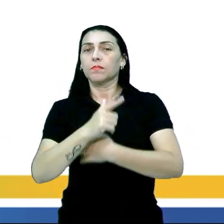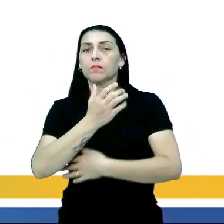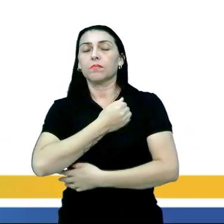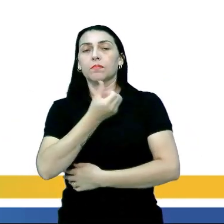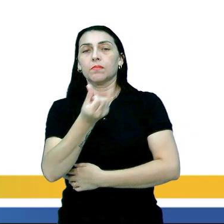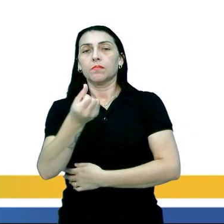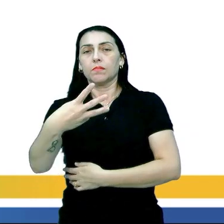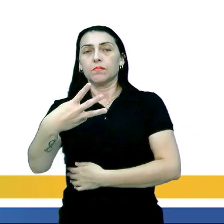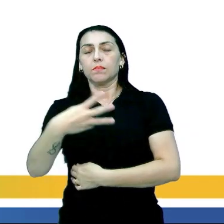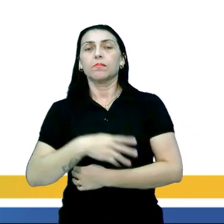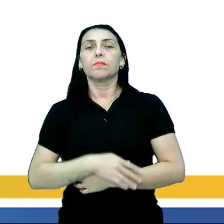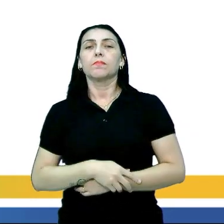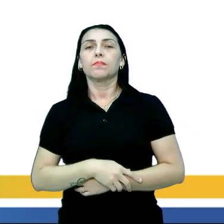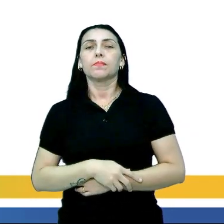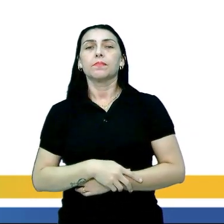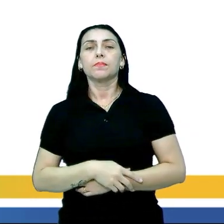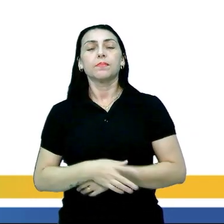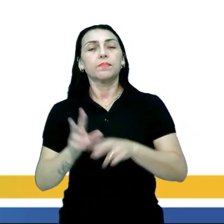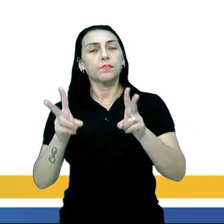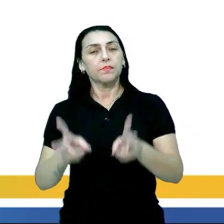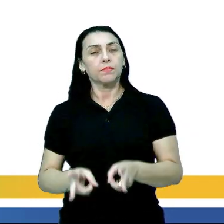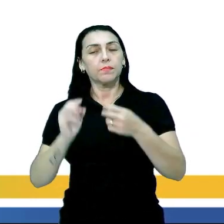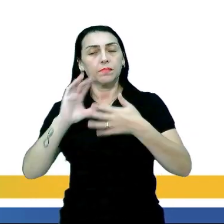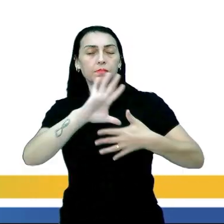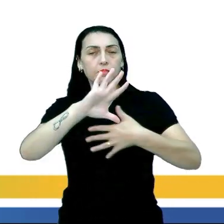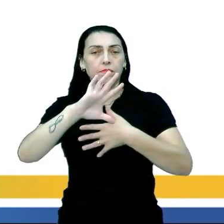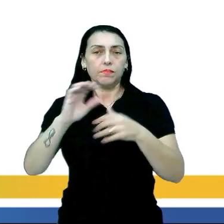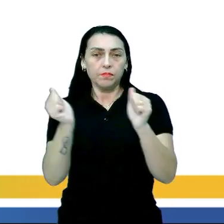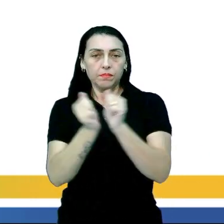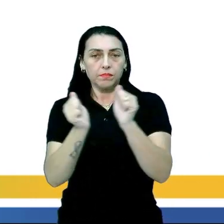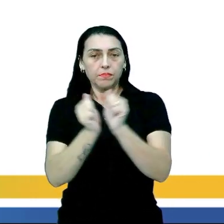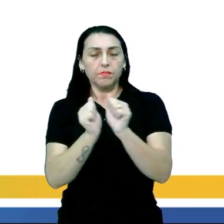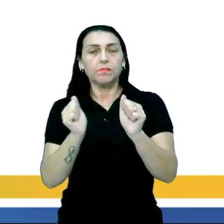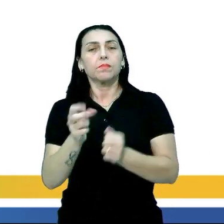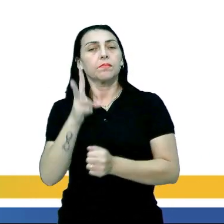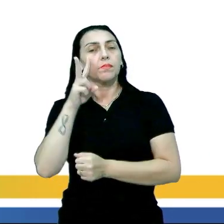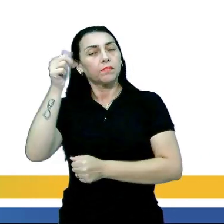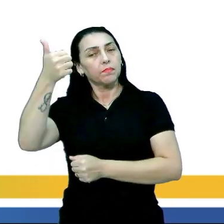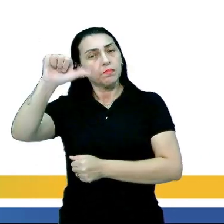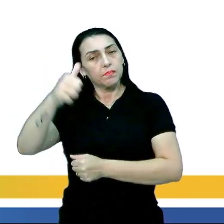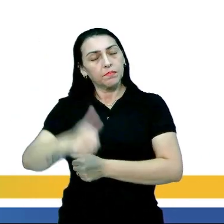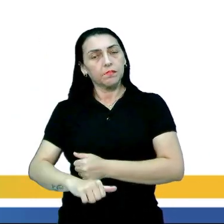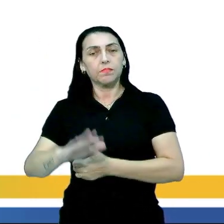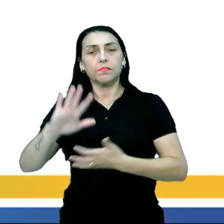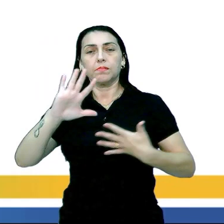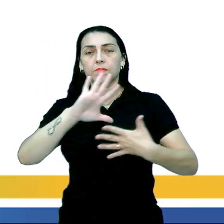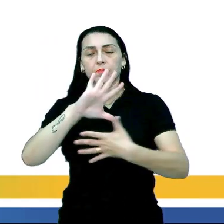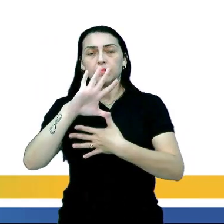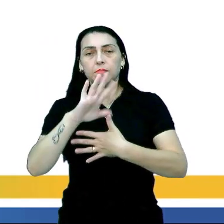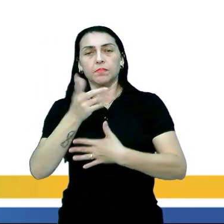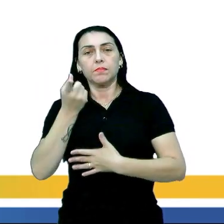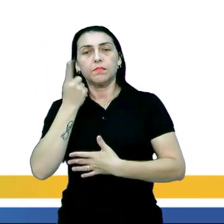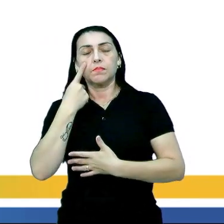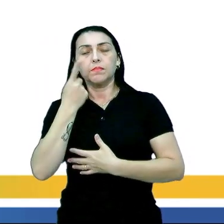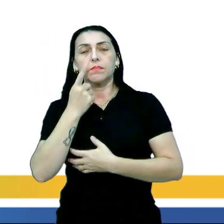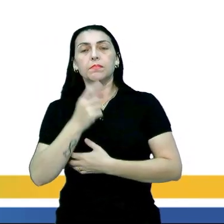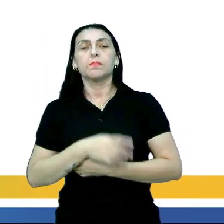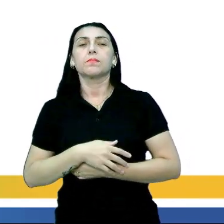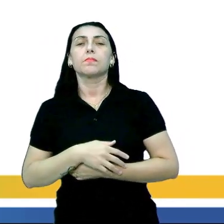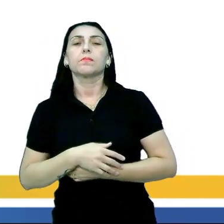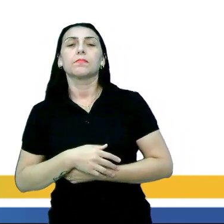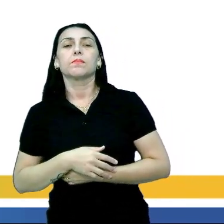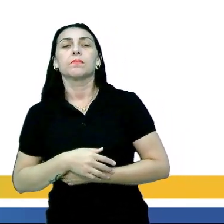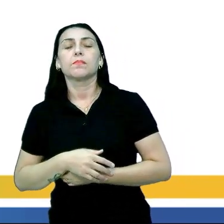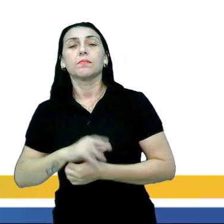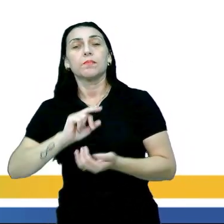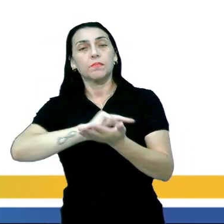página 63. Observem o mapa junto comigo. Vamos analisar esse mapa. Olha que interessante. Ele é